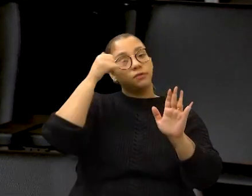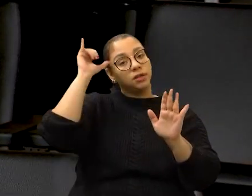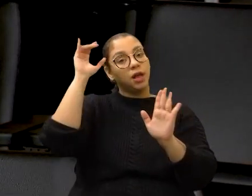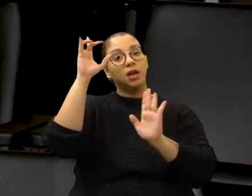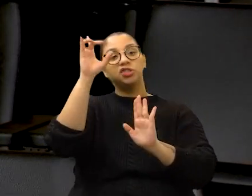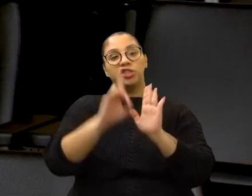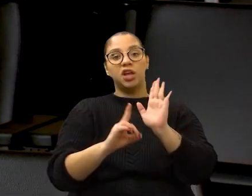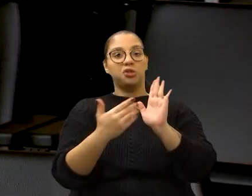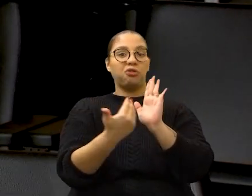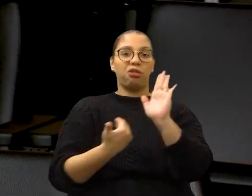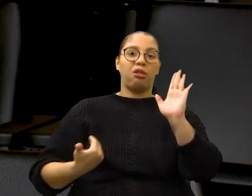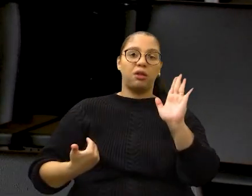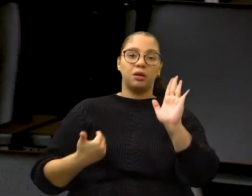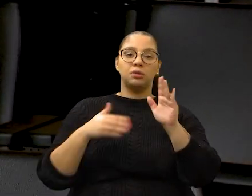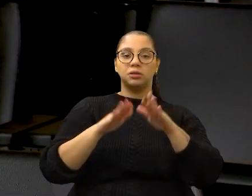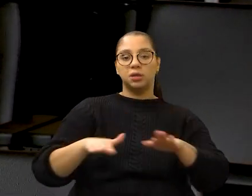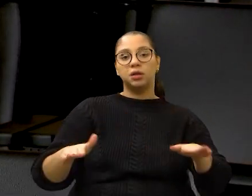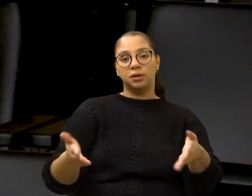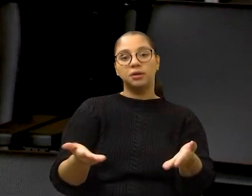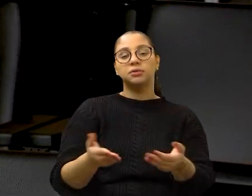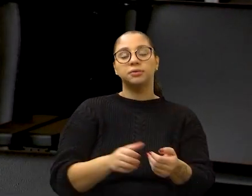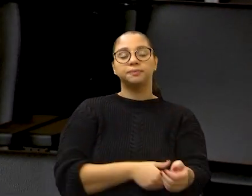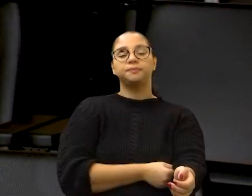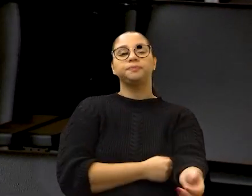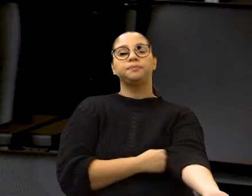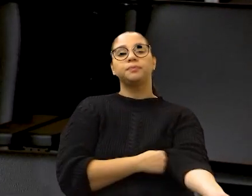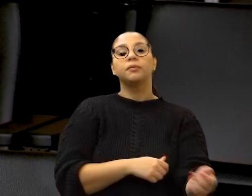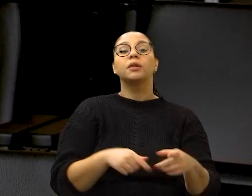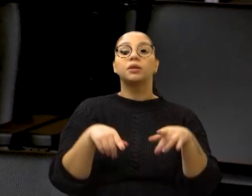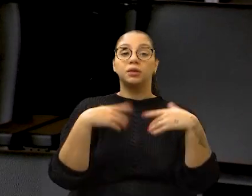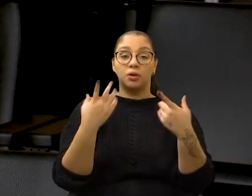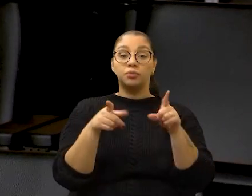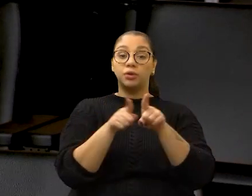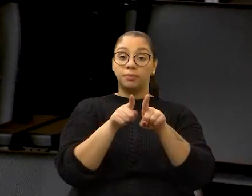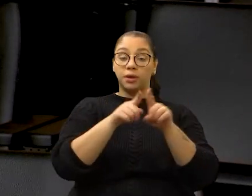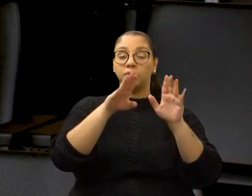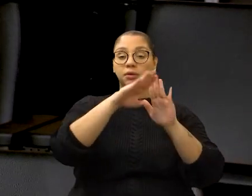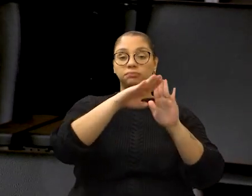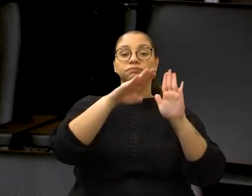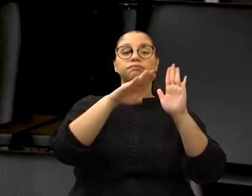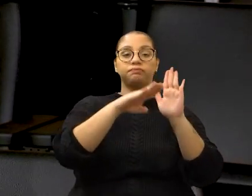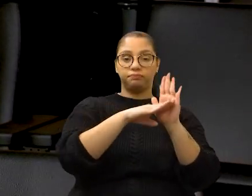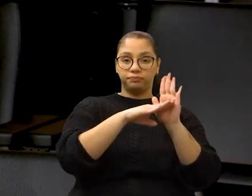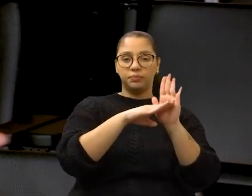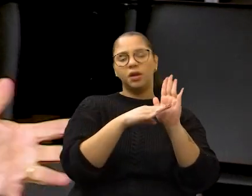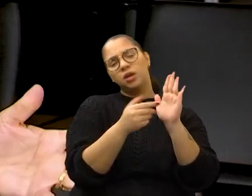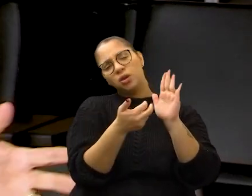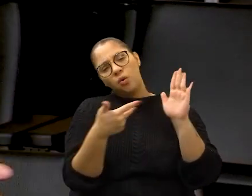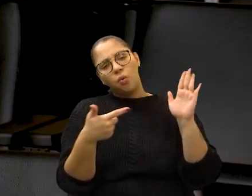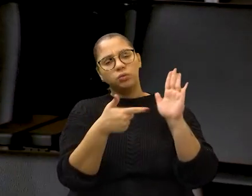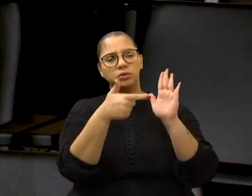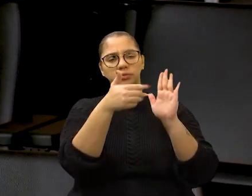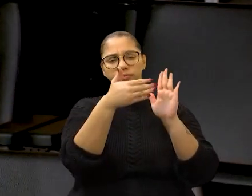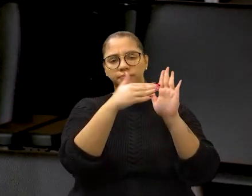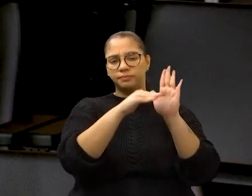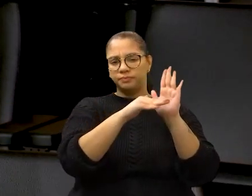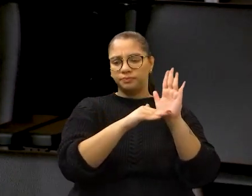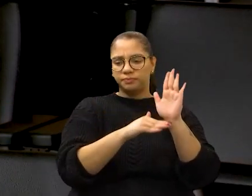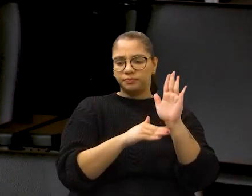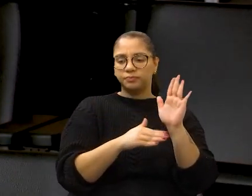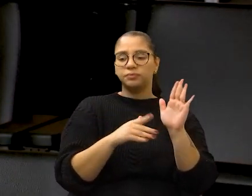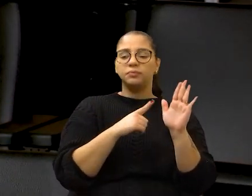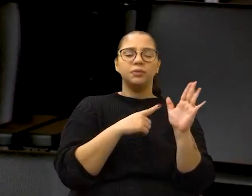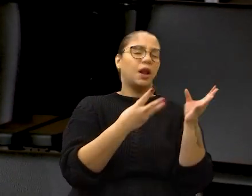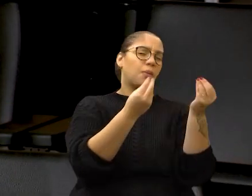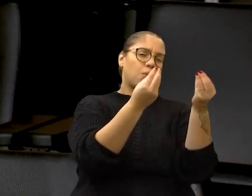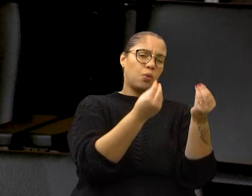direitos sejam violados para essas crianças também. Então, também é essa pauta. E outras que dizem respeito, né?